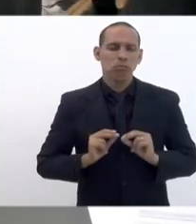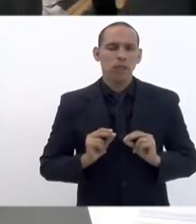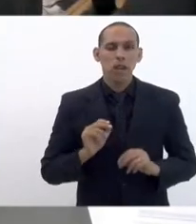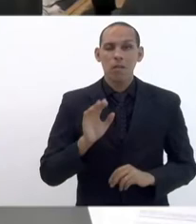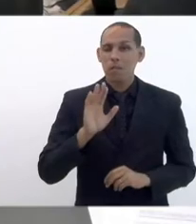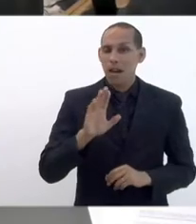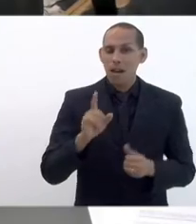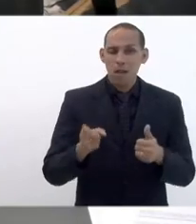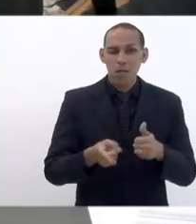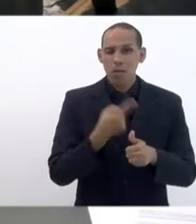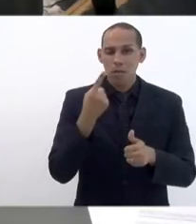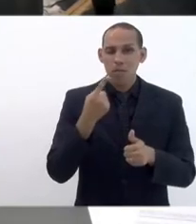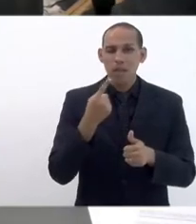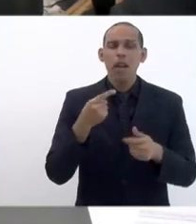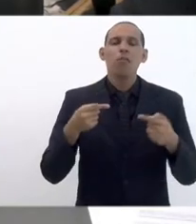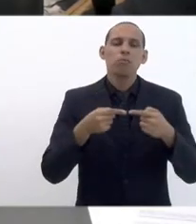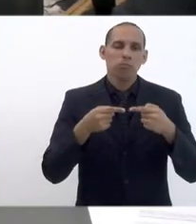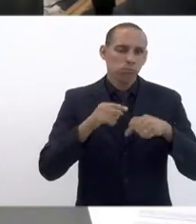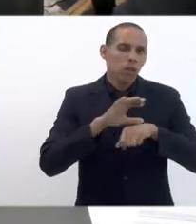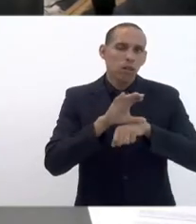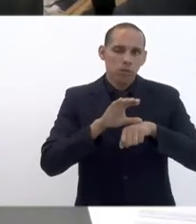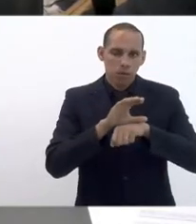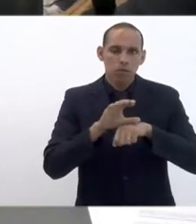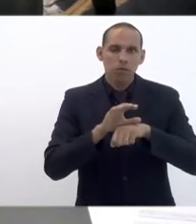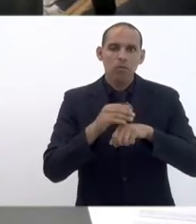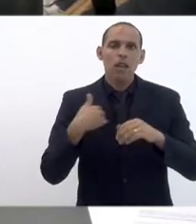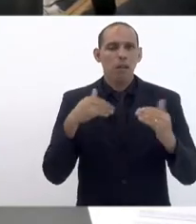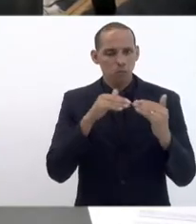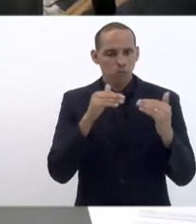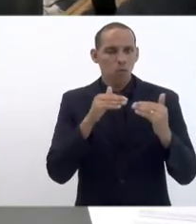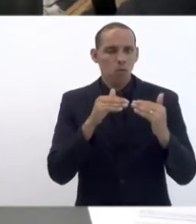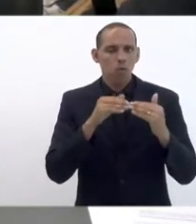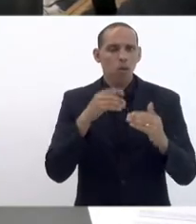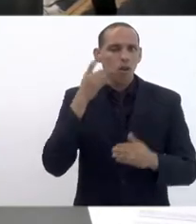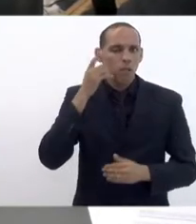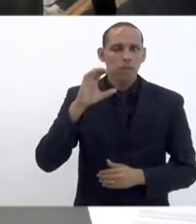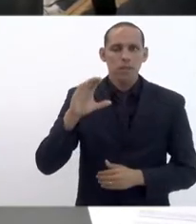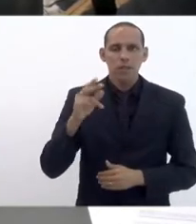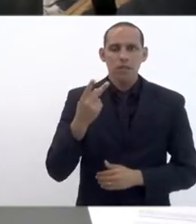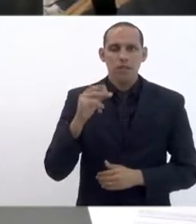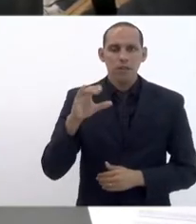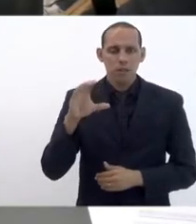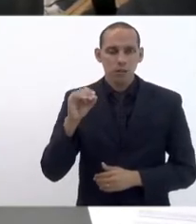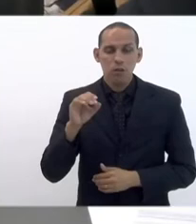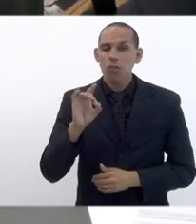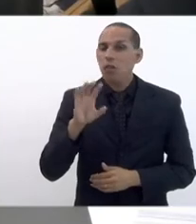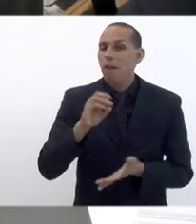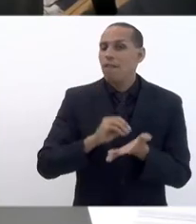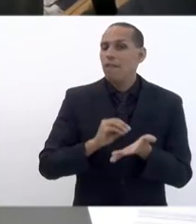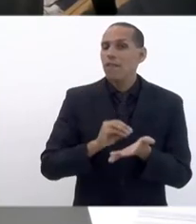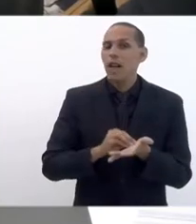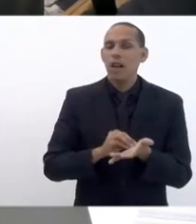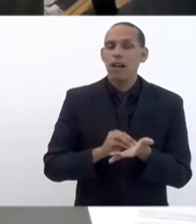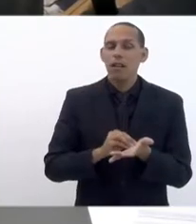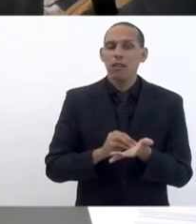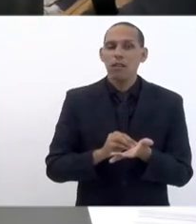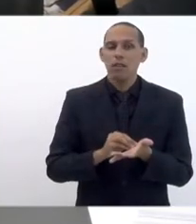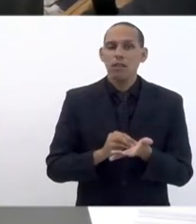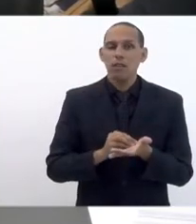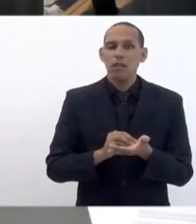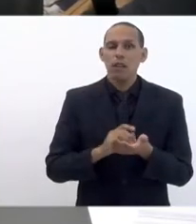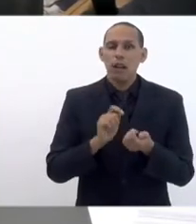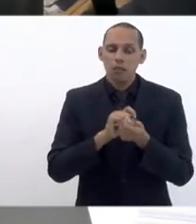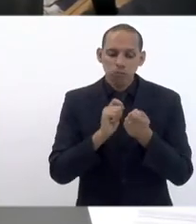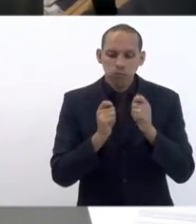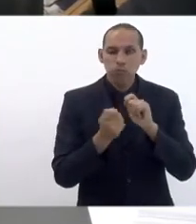primeiro lugar, absolutamente constitucional, e aí me coaduno com o parecer do deputado Chico Machado, apenas carecendo, ao meu ver, de uma adequação ao